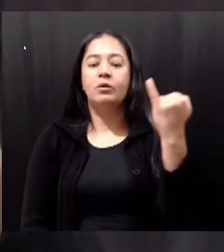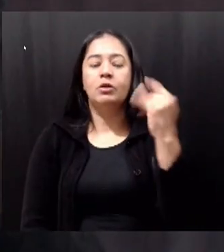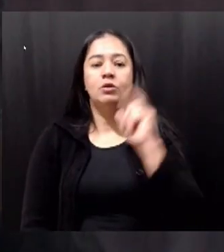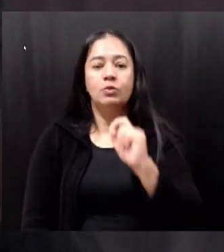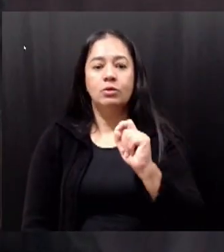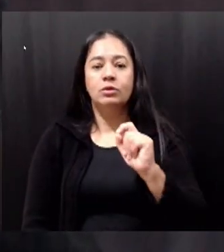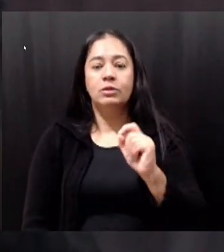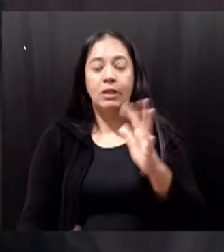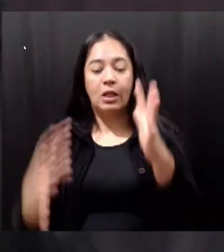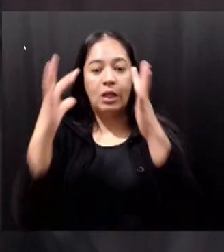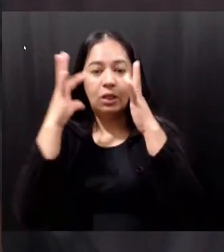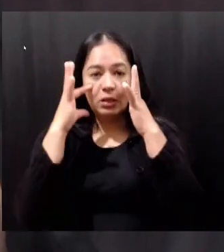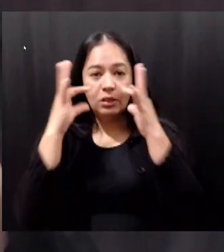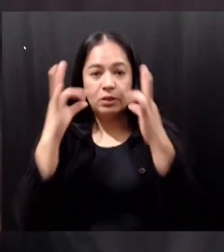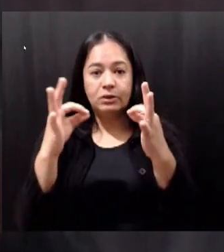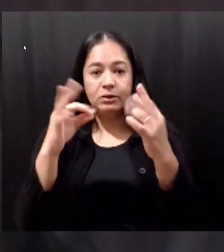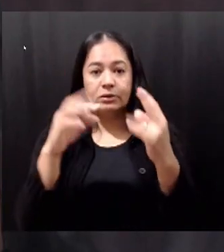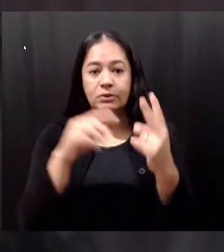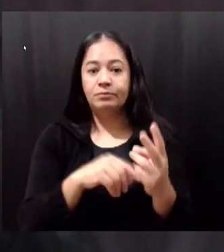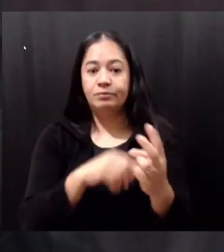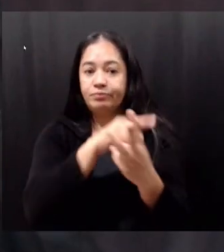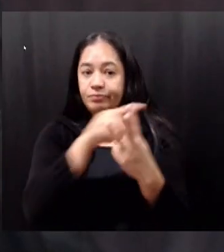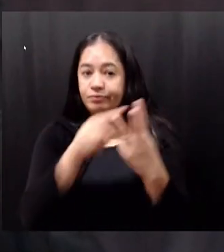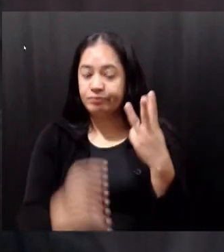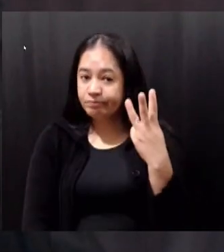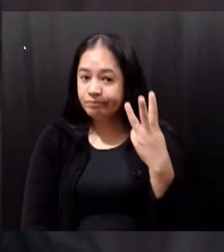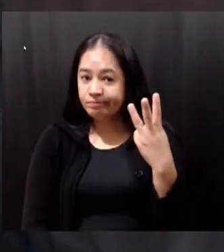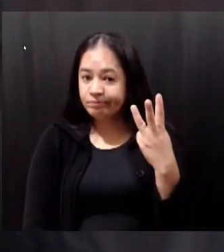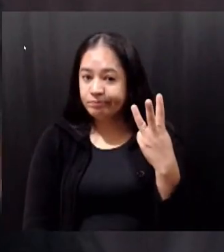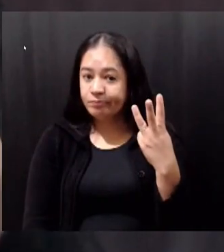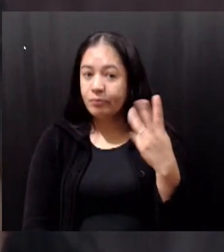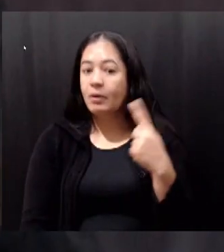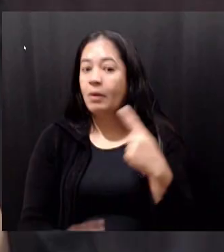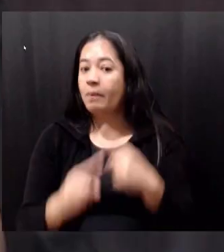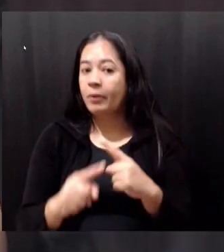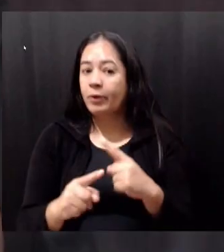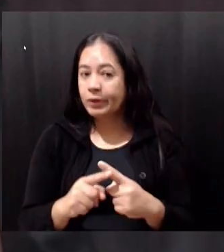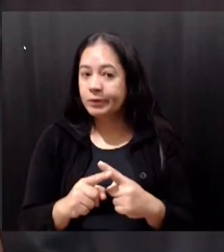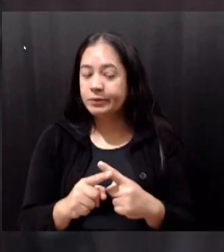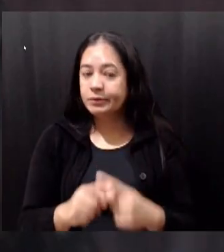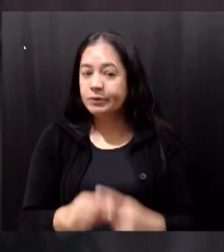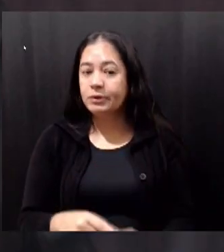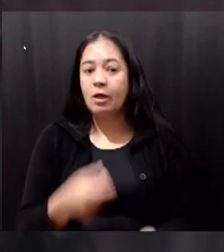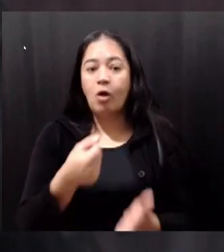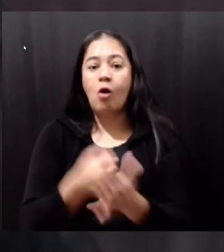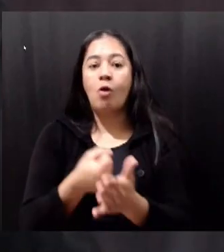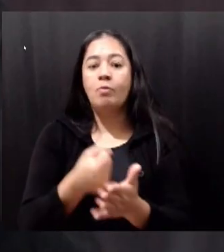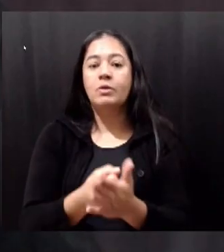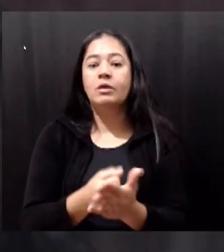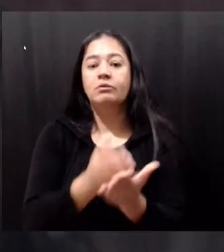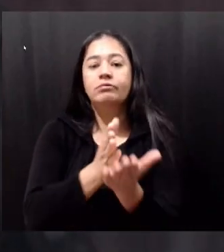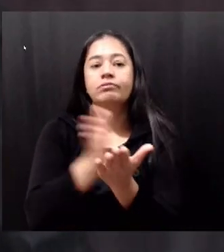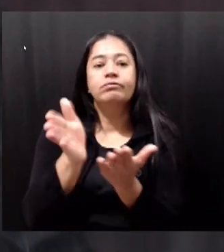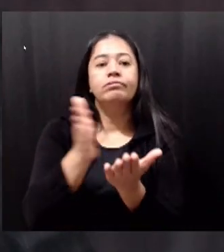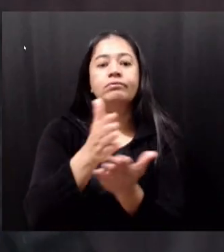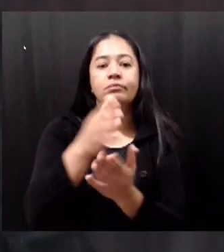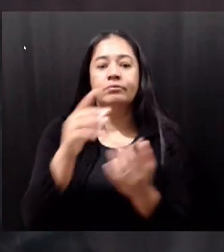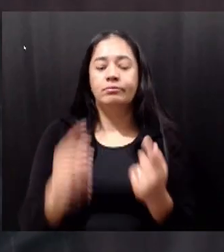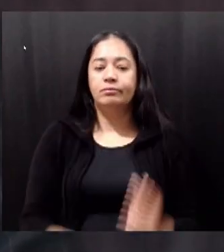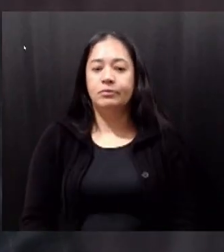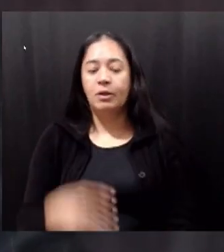atenção desses 3 verbos, porque é um dever em mão dupla. Os pais têm o dever